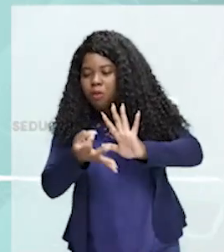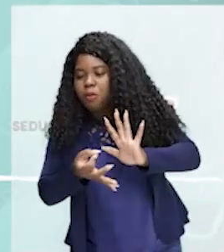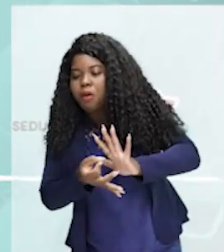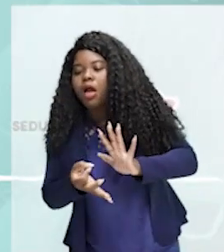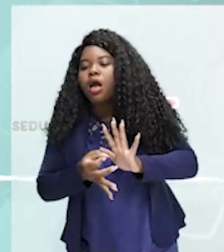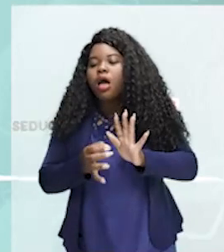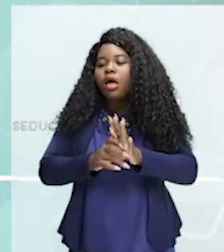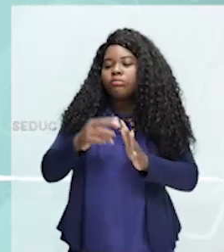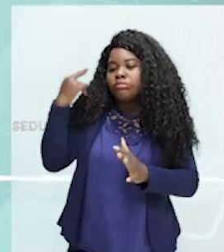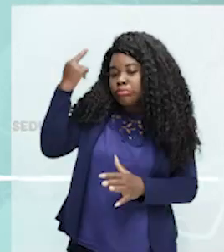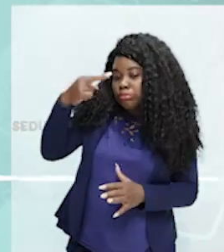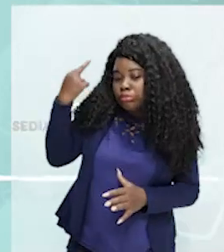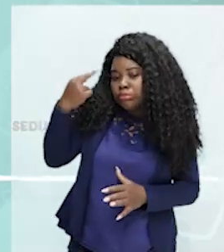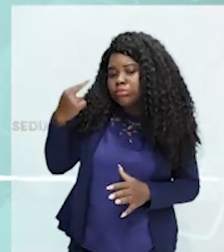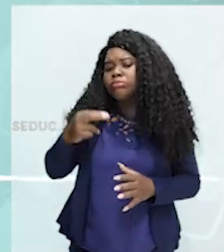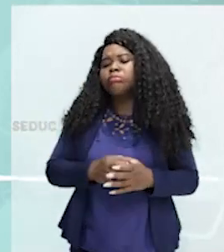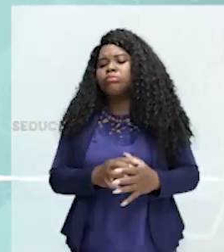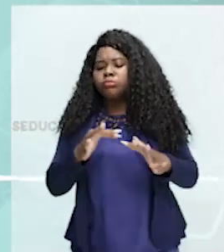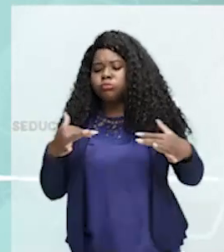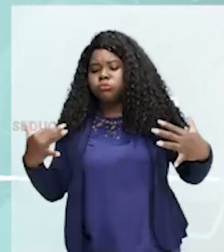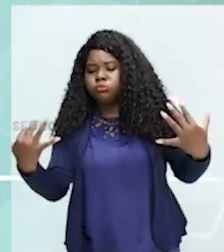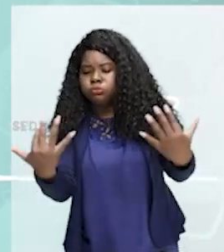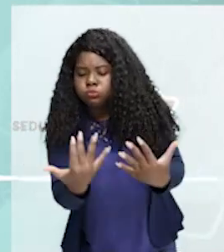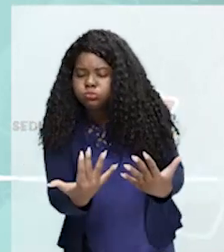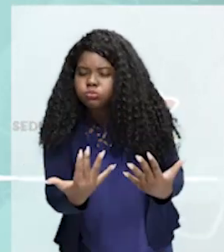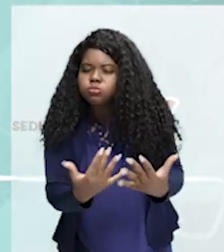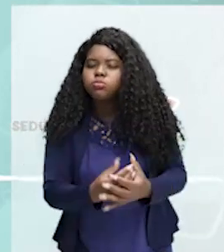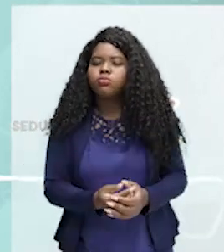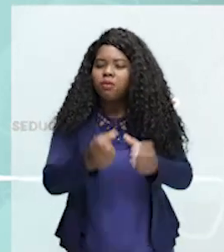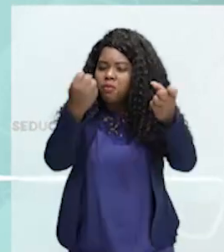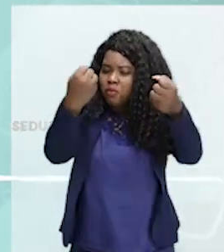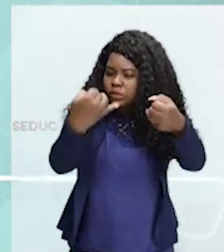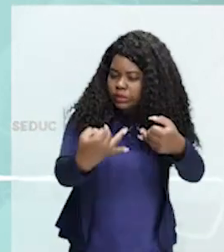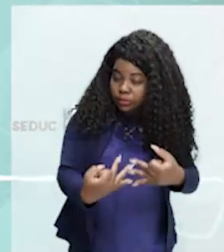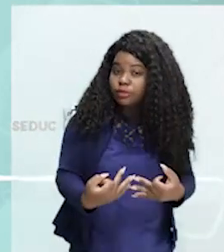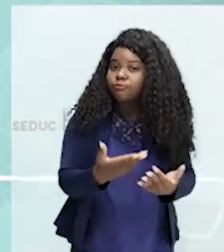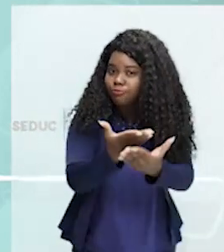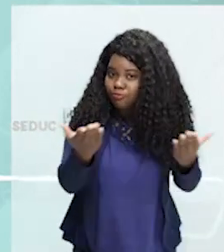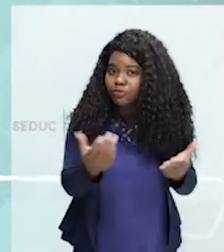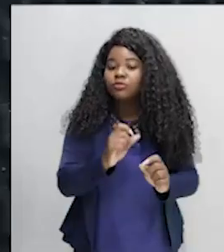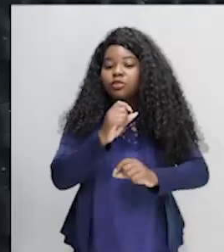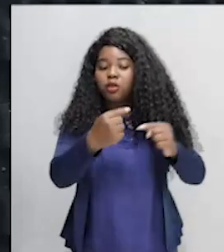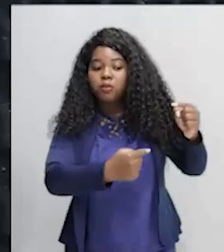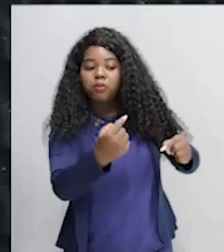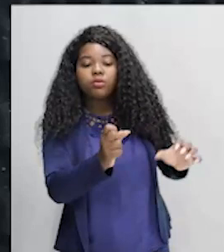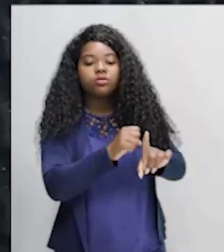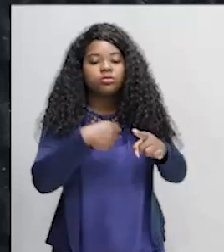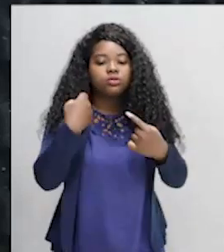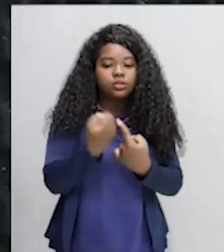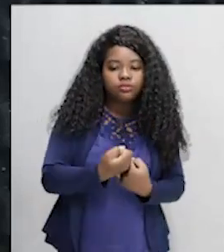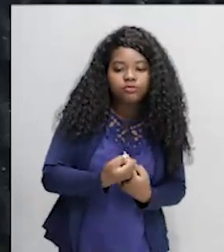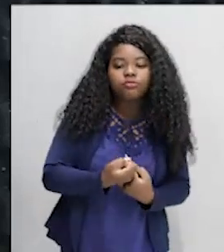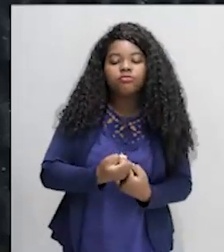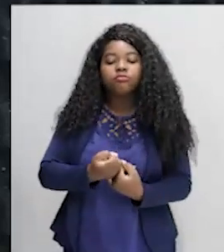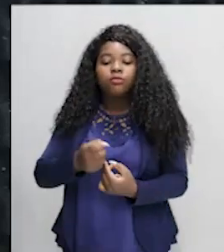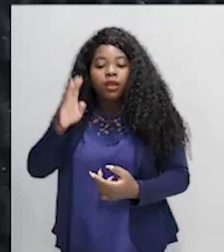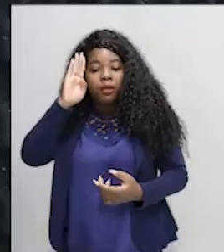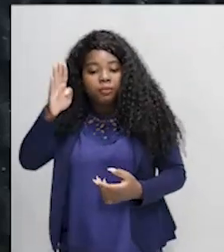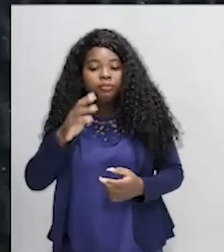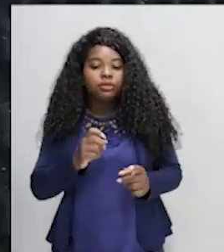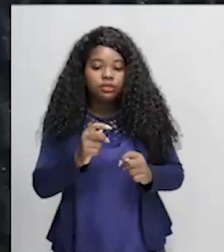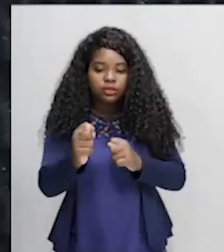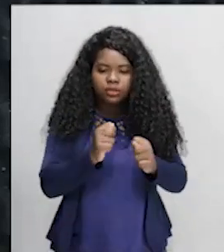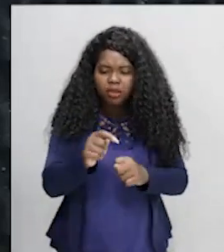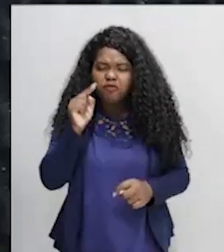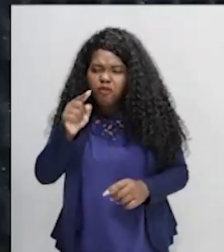pro povão. Eu vou te explicar para você entender em que situação política e social e principalmente econômica você está. Você